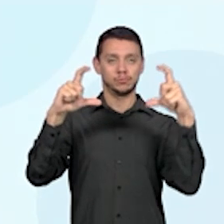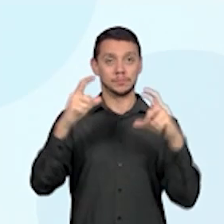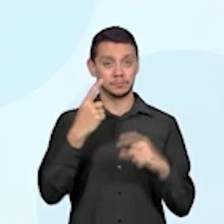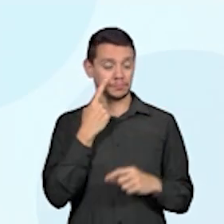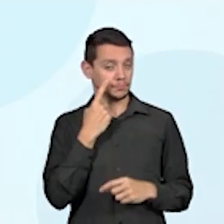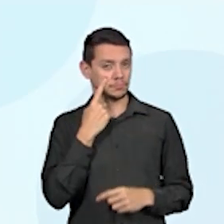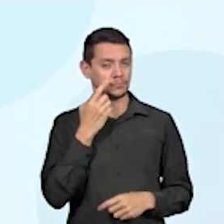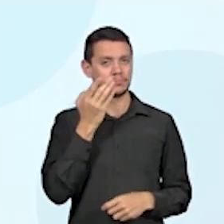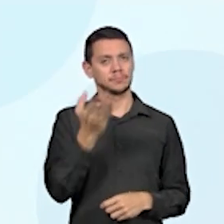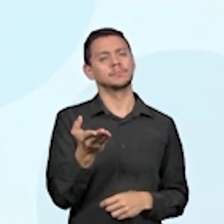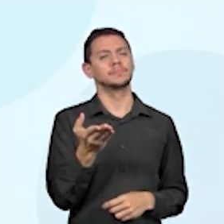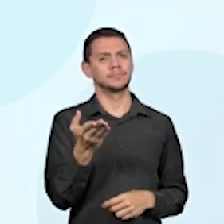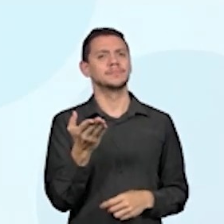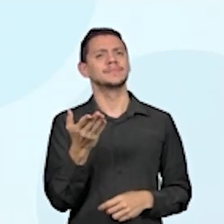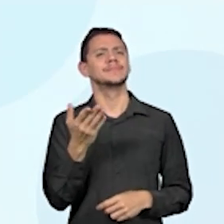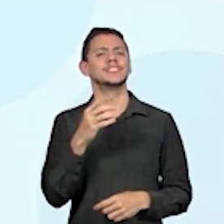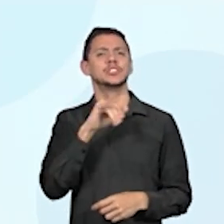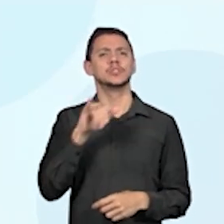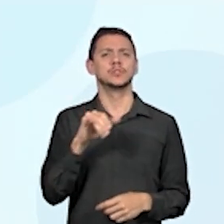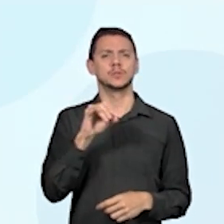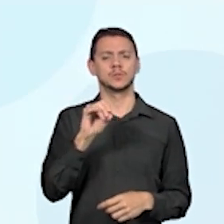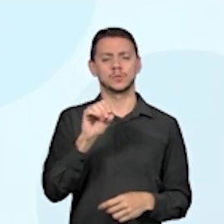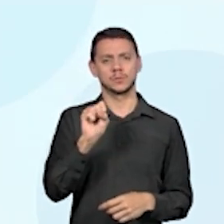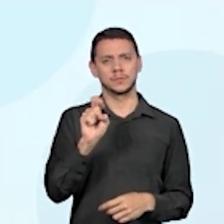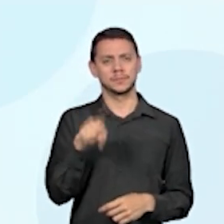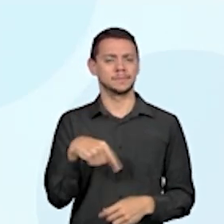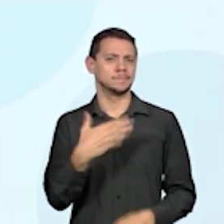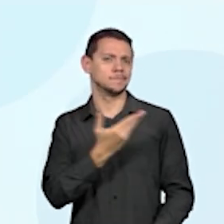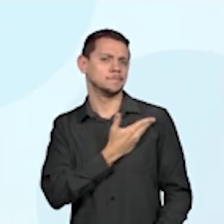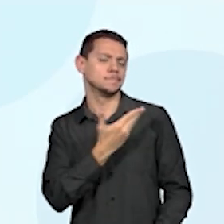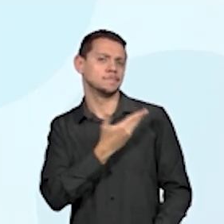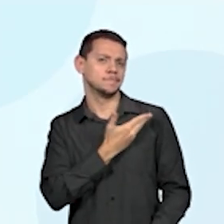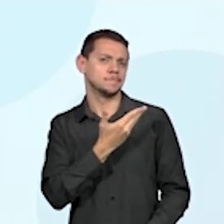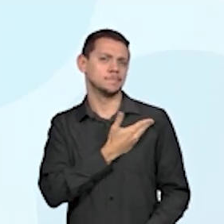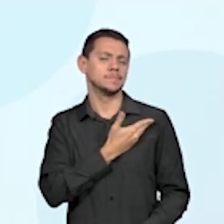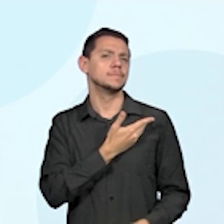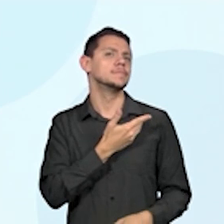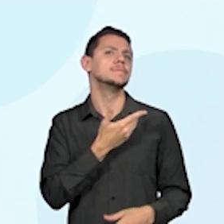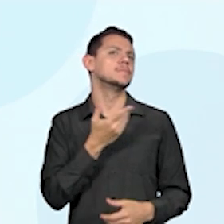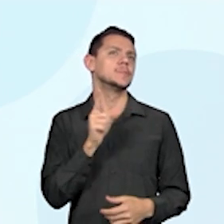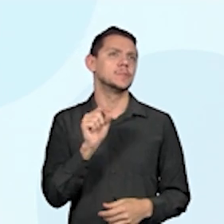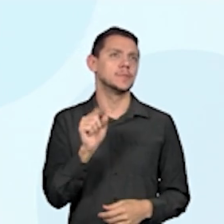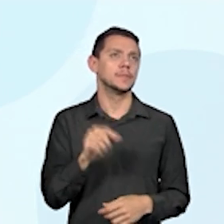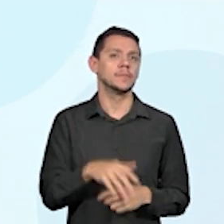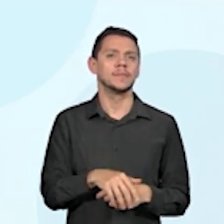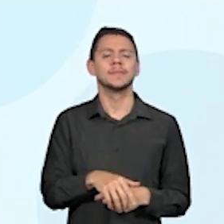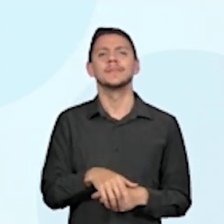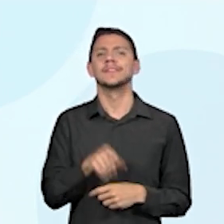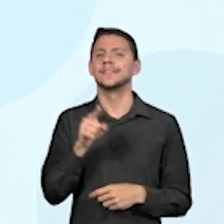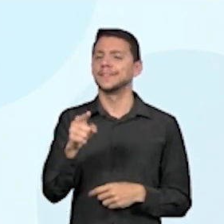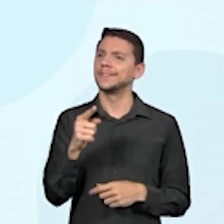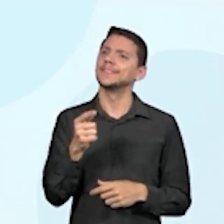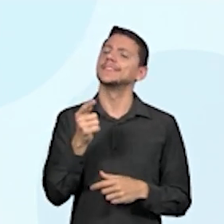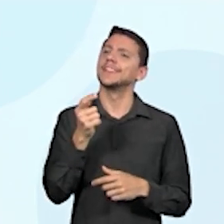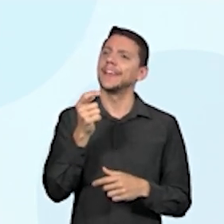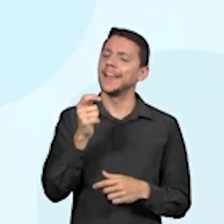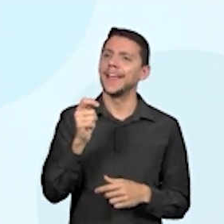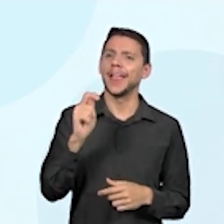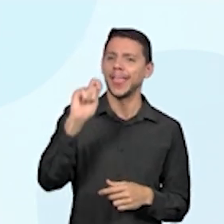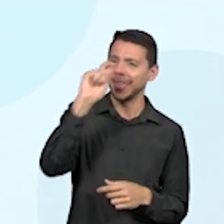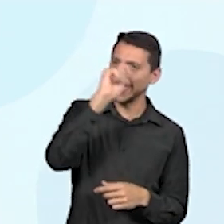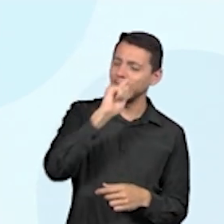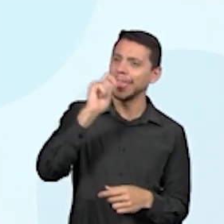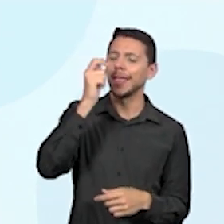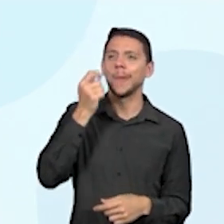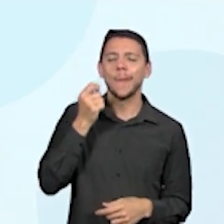quadrinho, o amigo do José exclama... Você lê para nós, professora? Você quase me pegou.